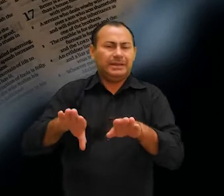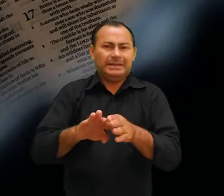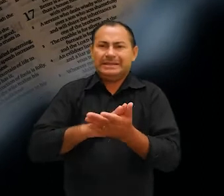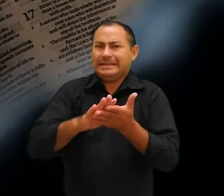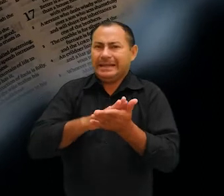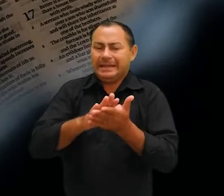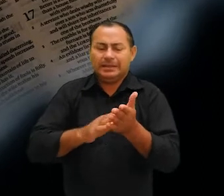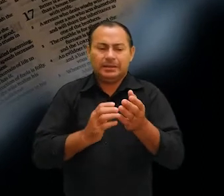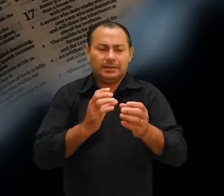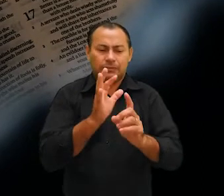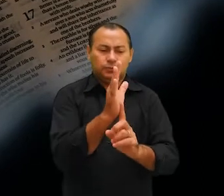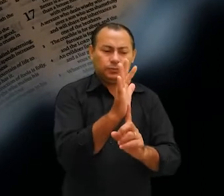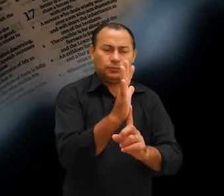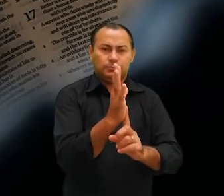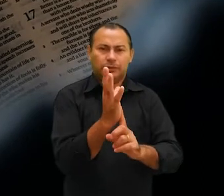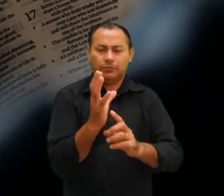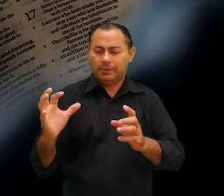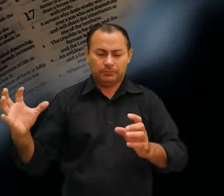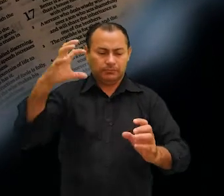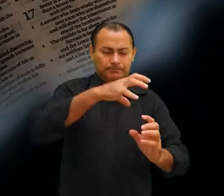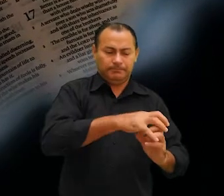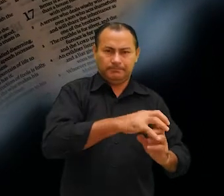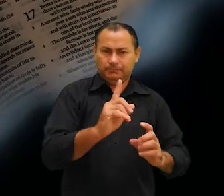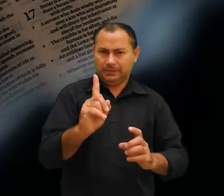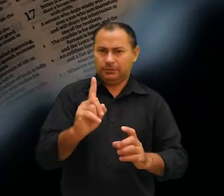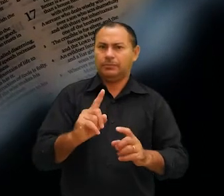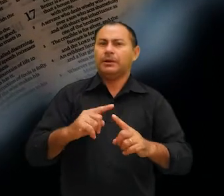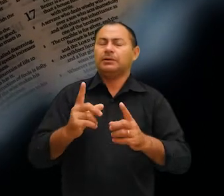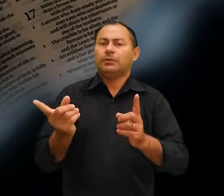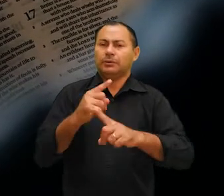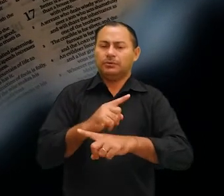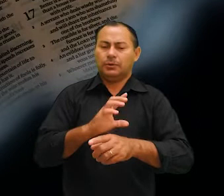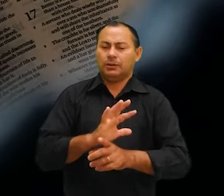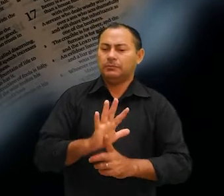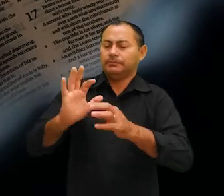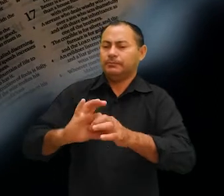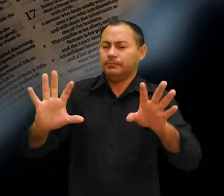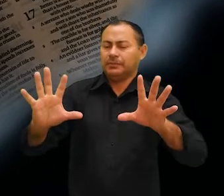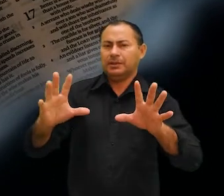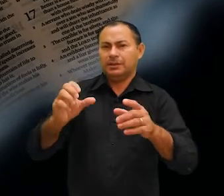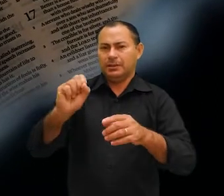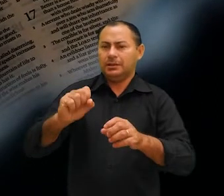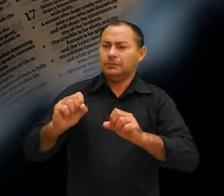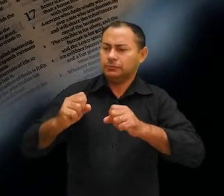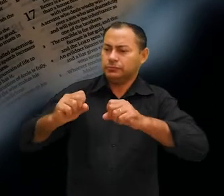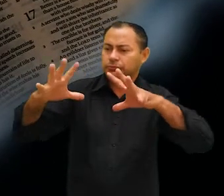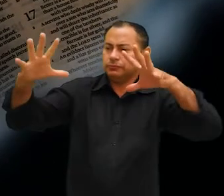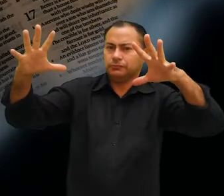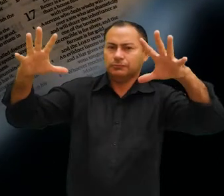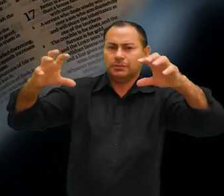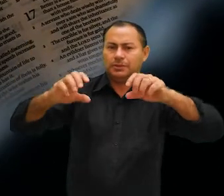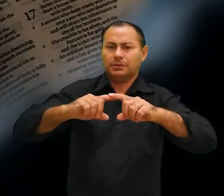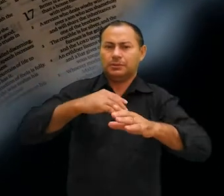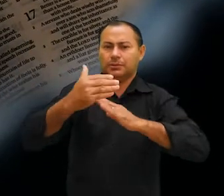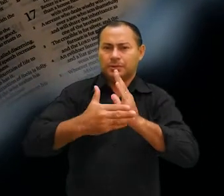ninguém acende uma Candeia EA coloca debaixo de uma vasilha ao contrário coloca no lugar apropriado e assim ilumina